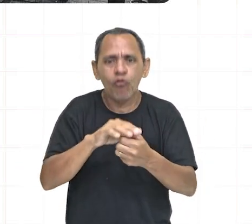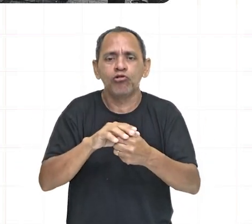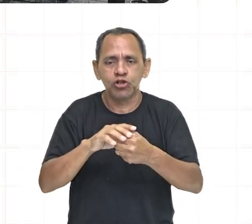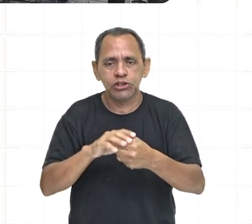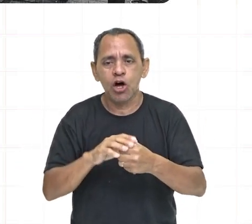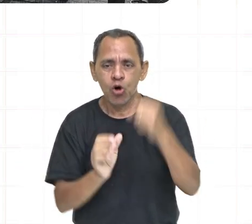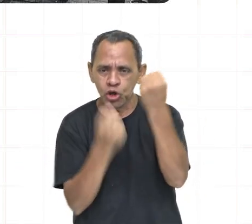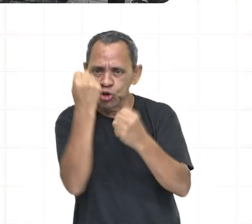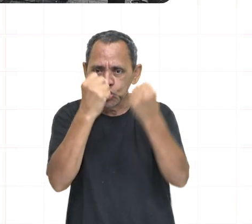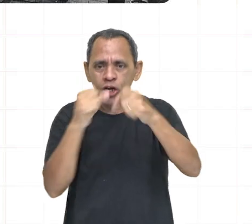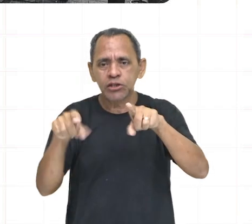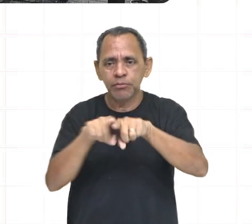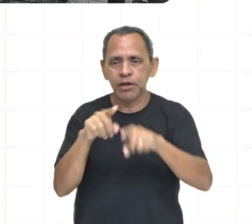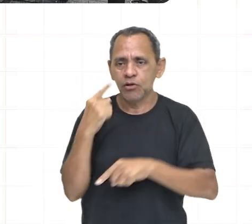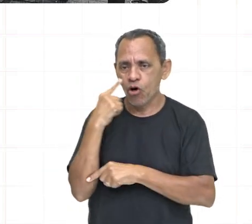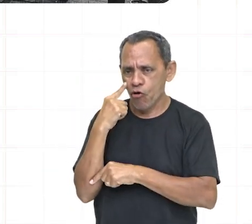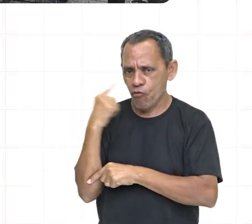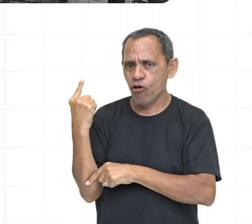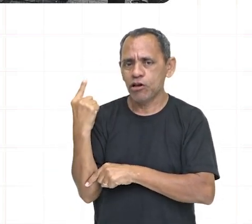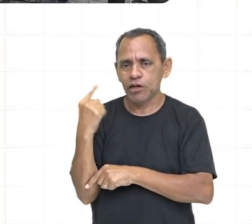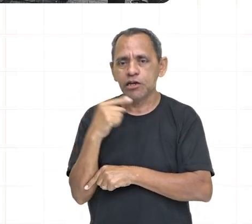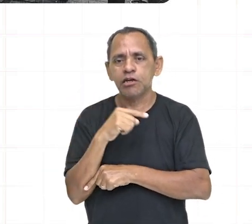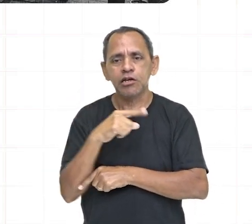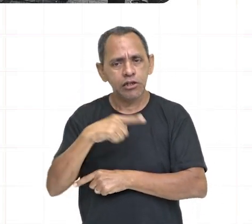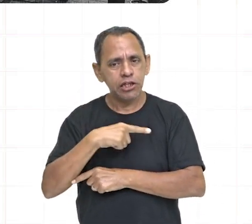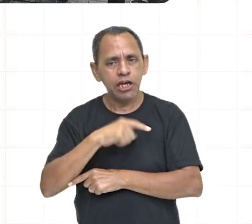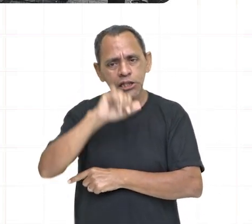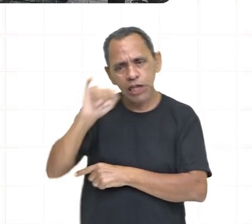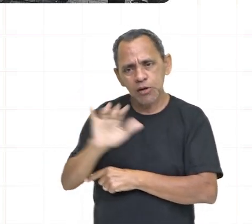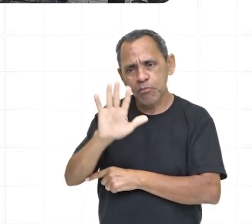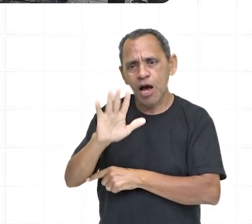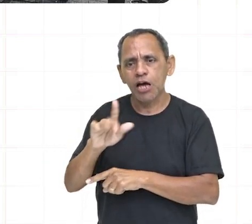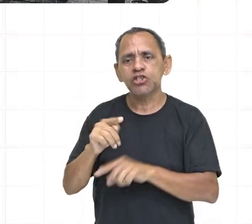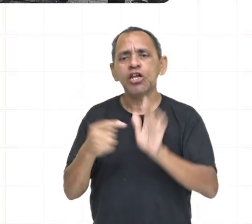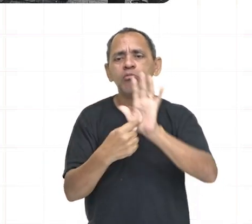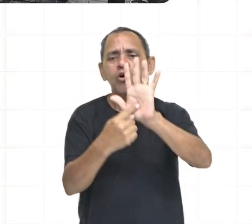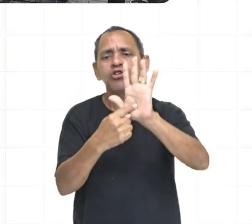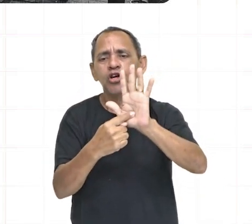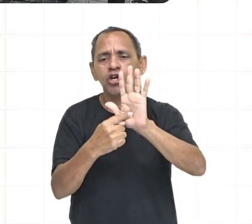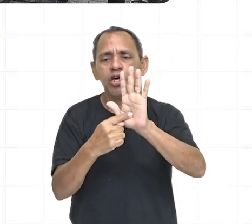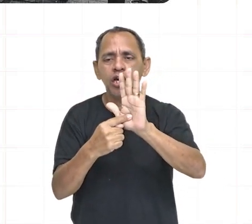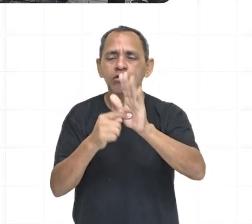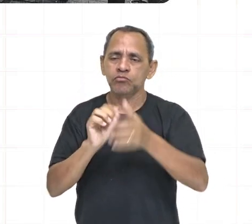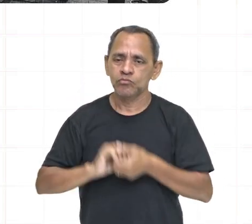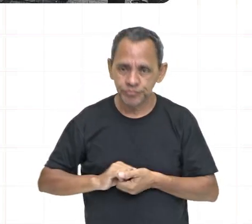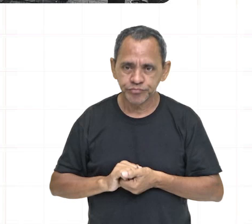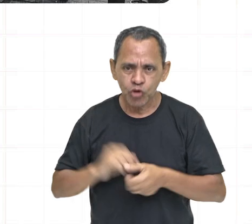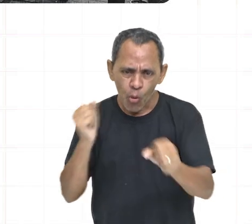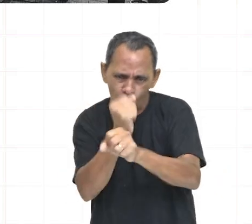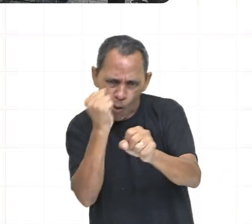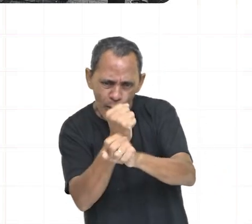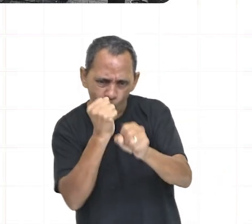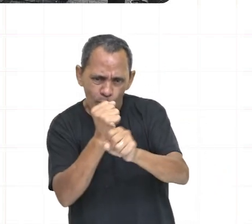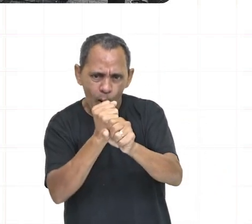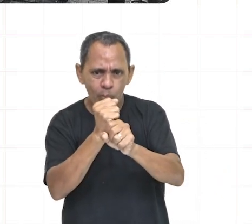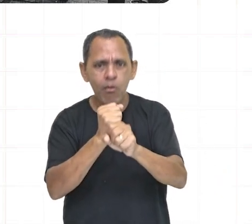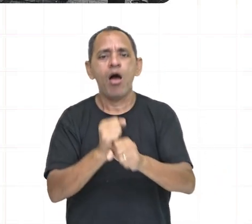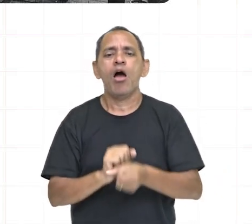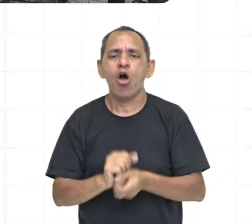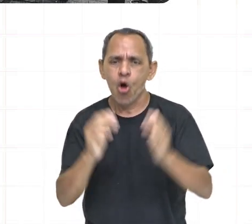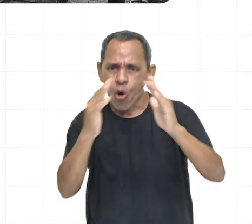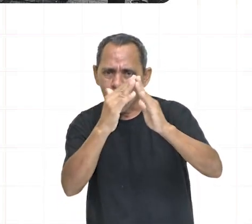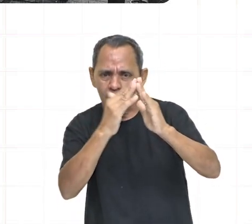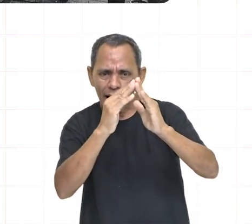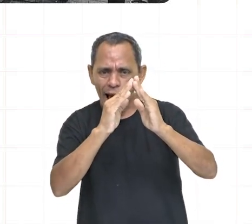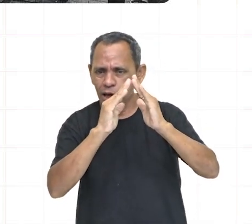série de pessoas, série de trabalhadores num galpão enorme que estão produzindo algo ali que lembra tecido,